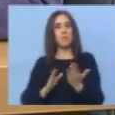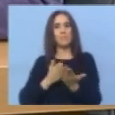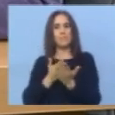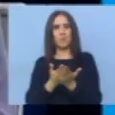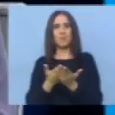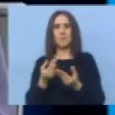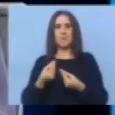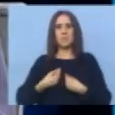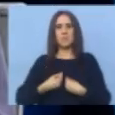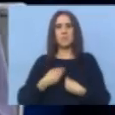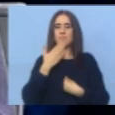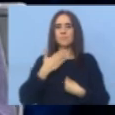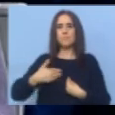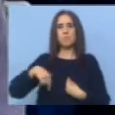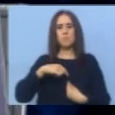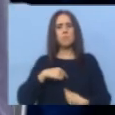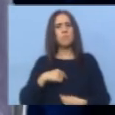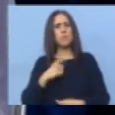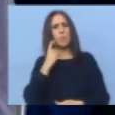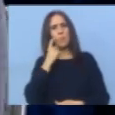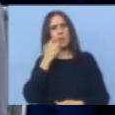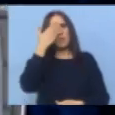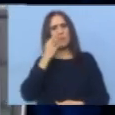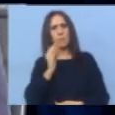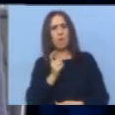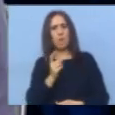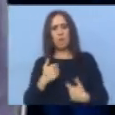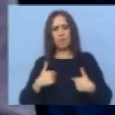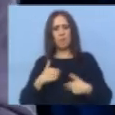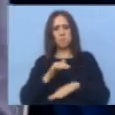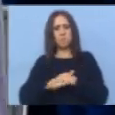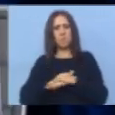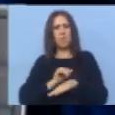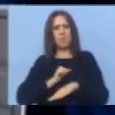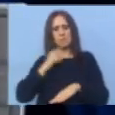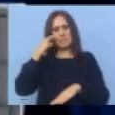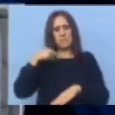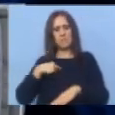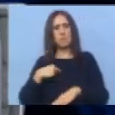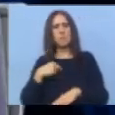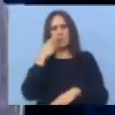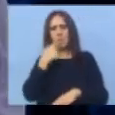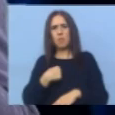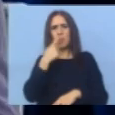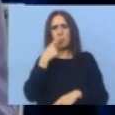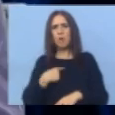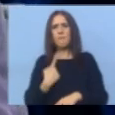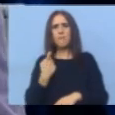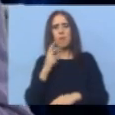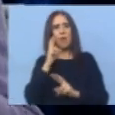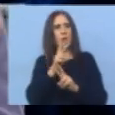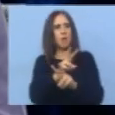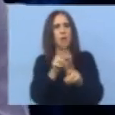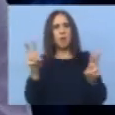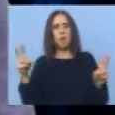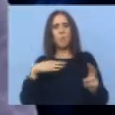vem trazer. A Quaresma tem que ter a ver com isto. Se eu me centro na Quaresma no que é o meu pecado, no que são as minhas falhas, e não tenho esta visão global de uma